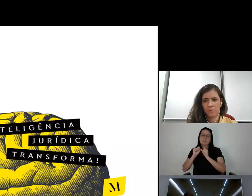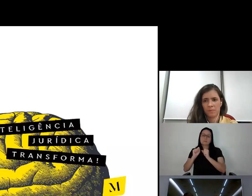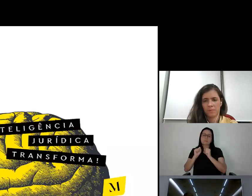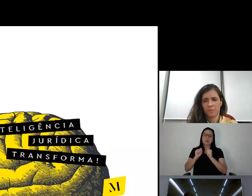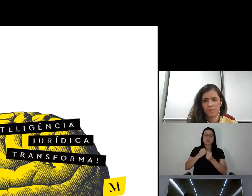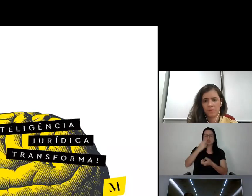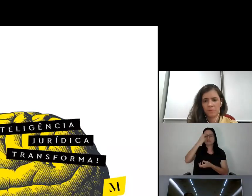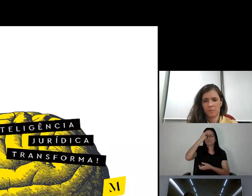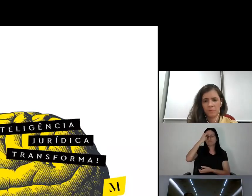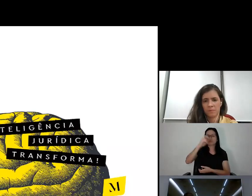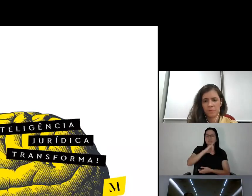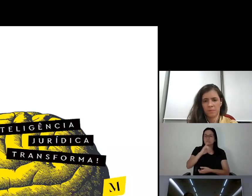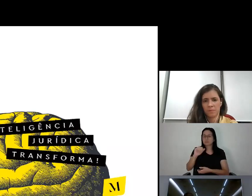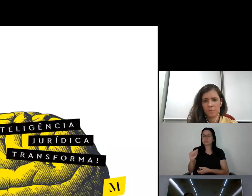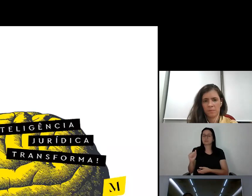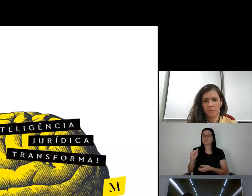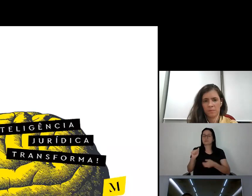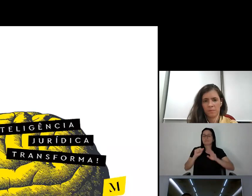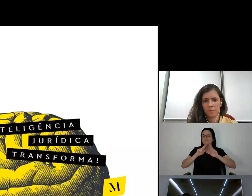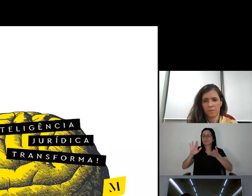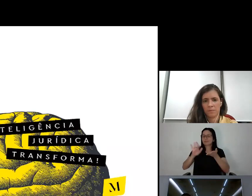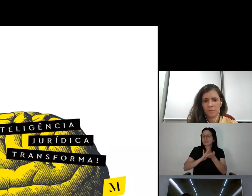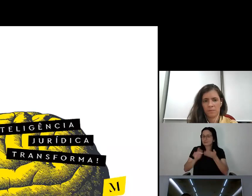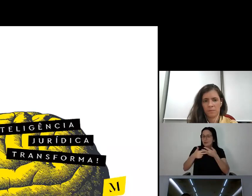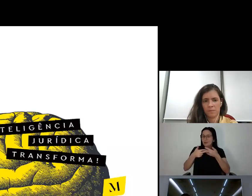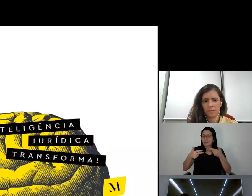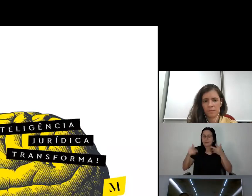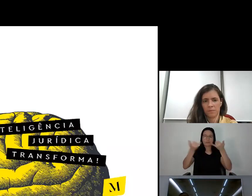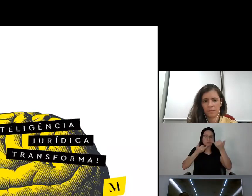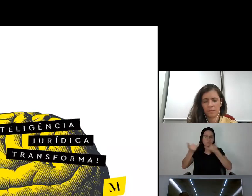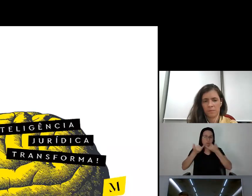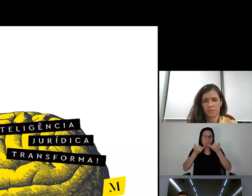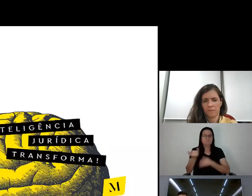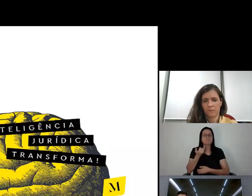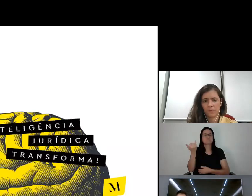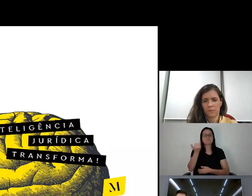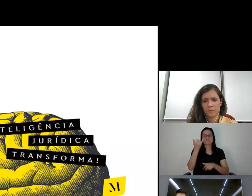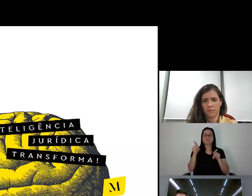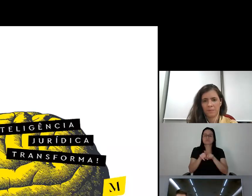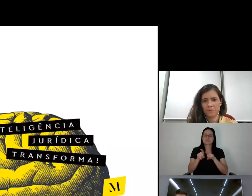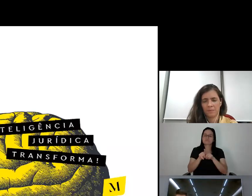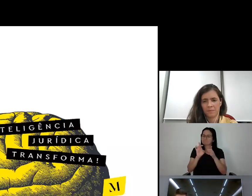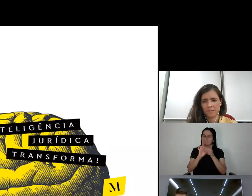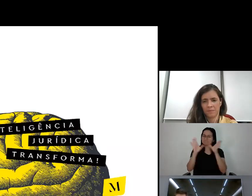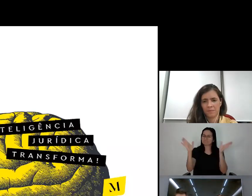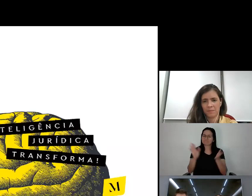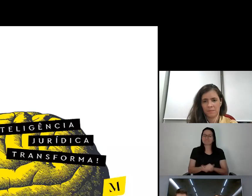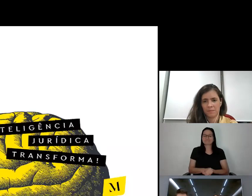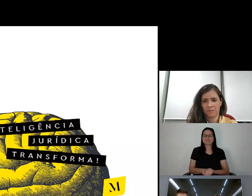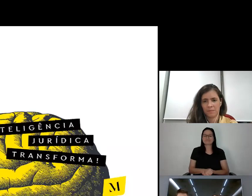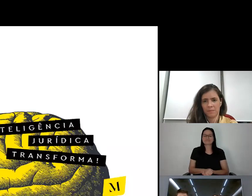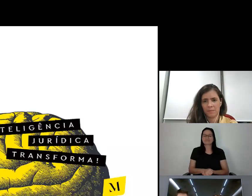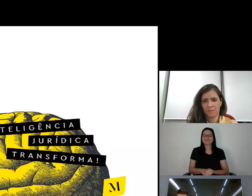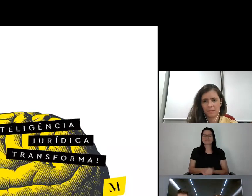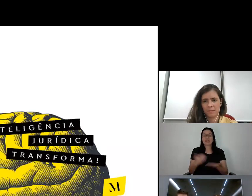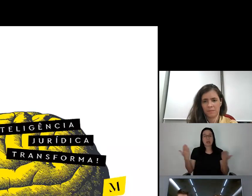artificial, ali também é um canal de informação bastante rico. Fiquem à vontade por aí. Boa. E agora a gente abre